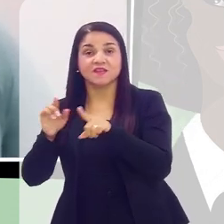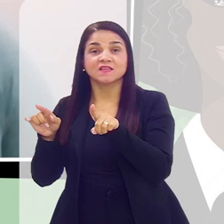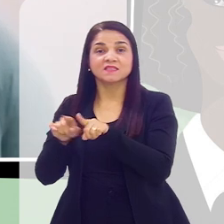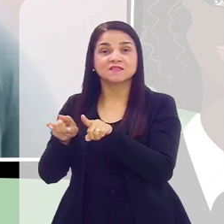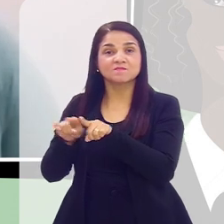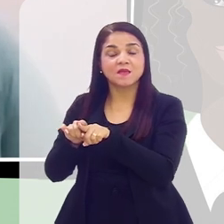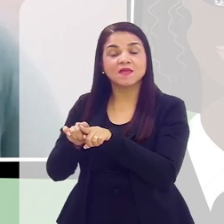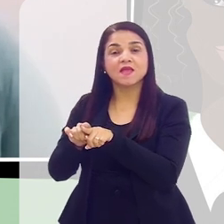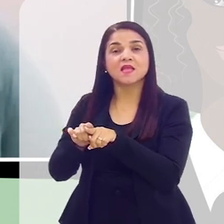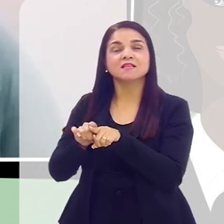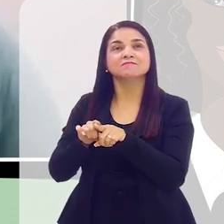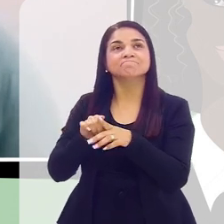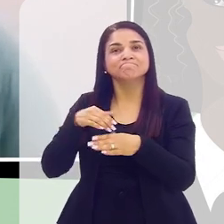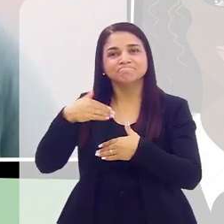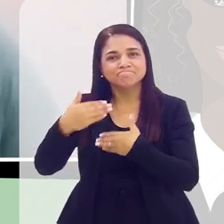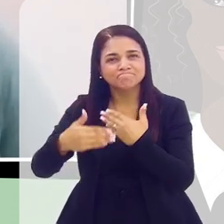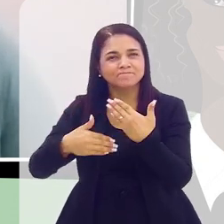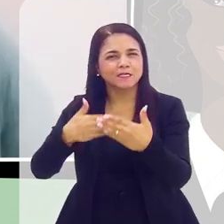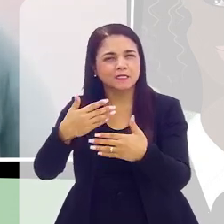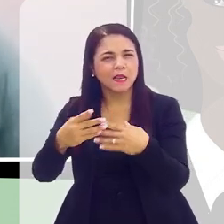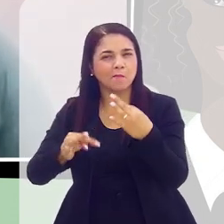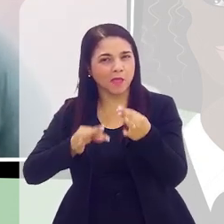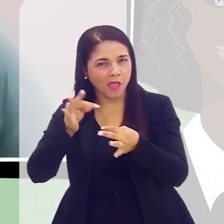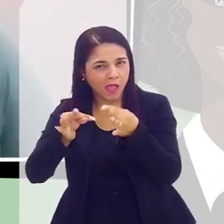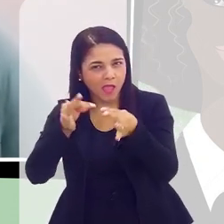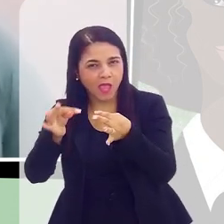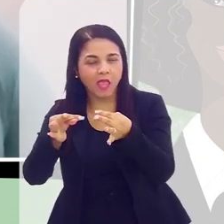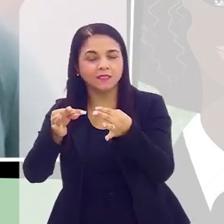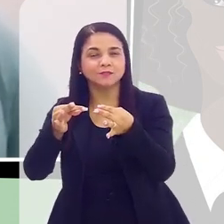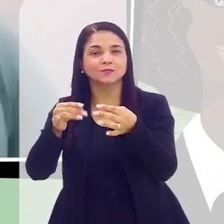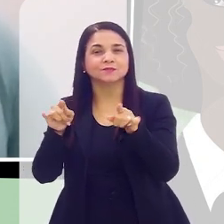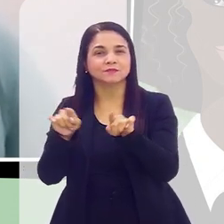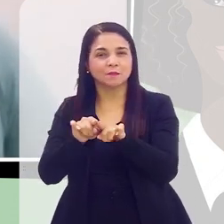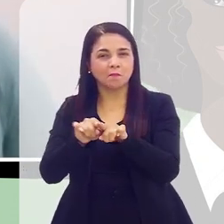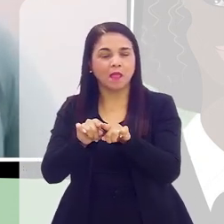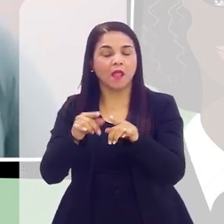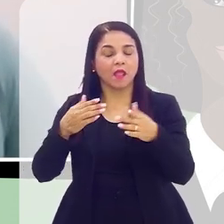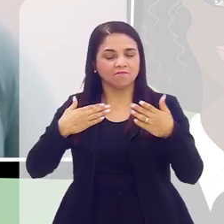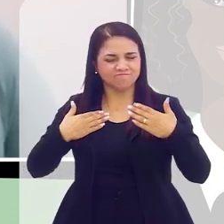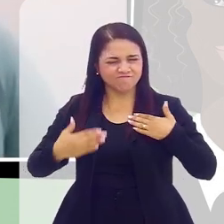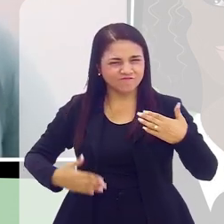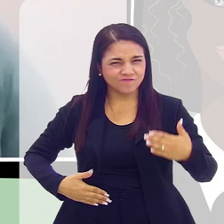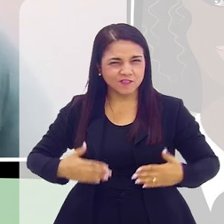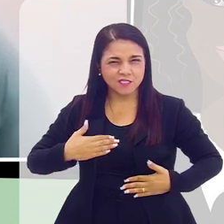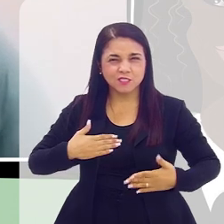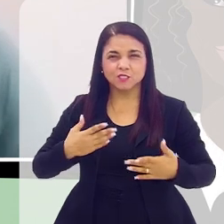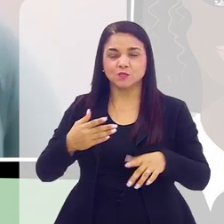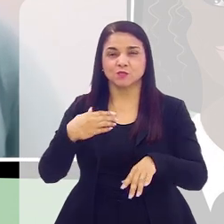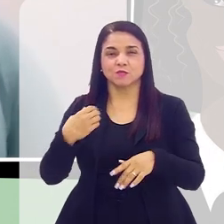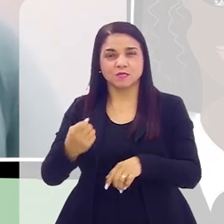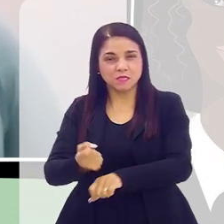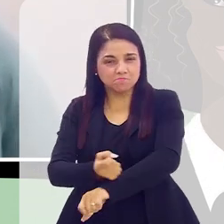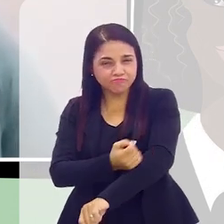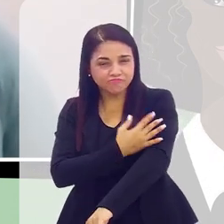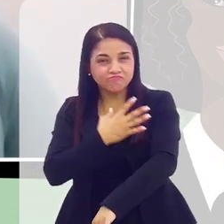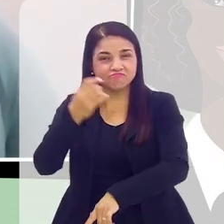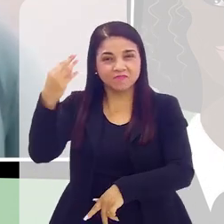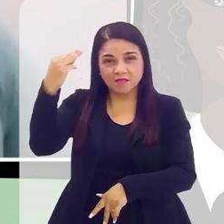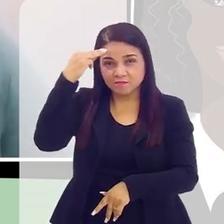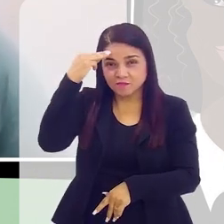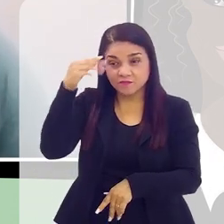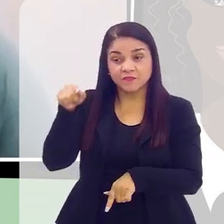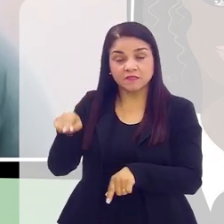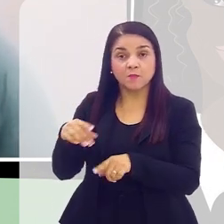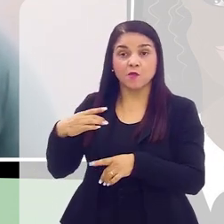por todo um diagnóstico, todo um tratamento que desgasta a parte física e mental, e para esse